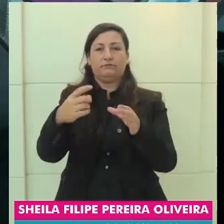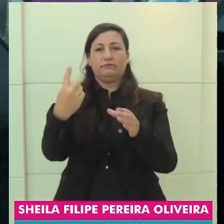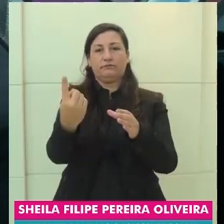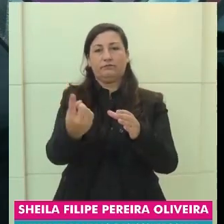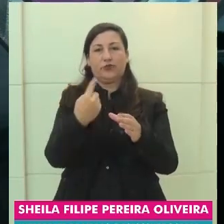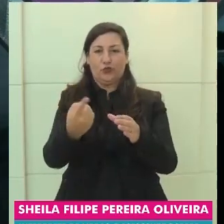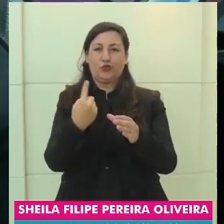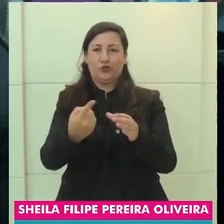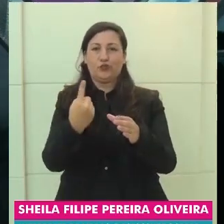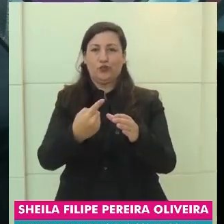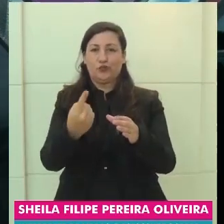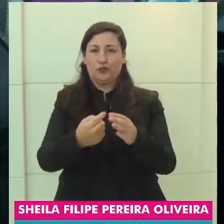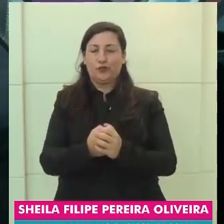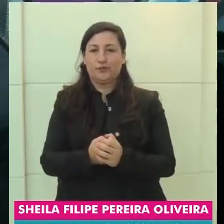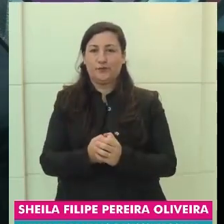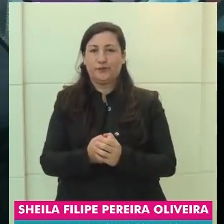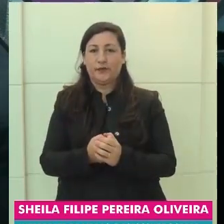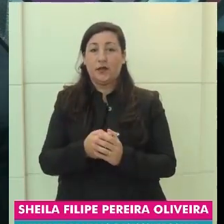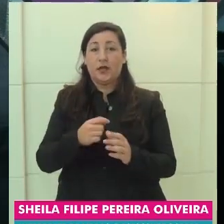cinco prêmios.